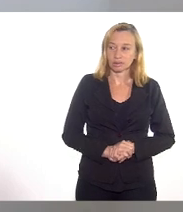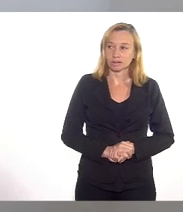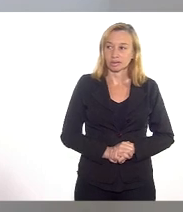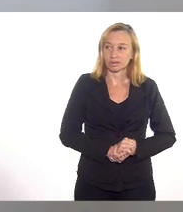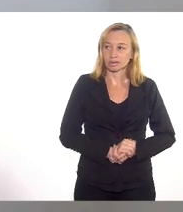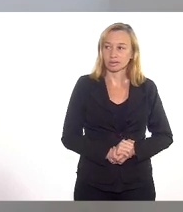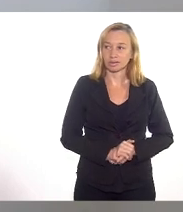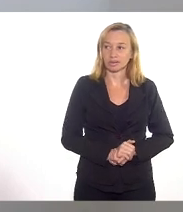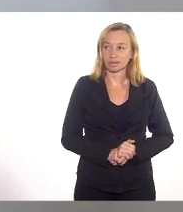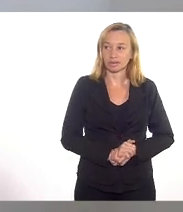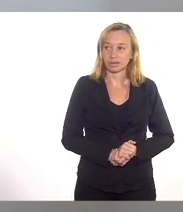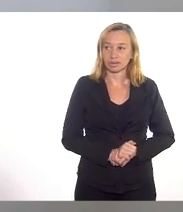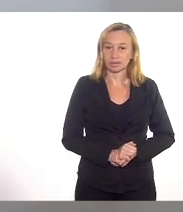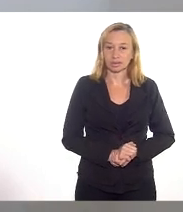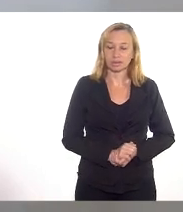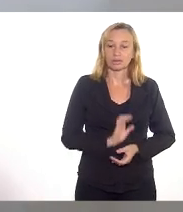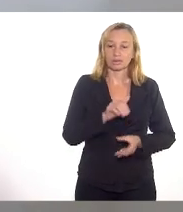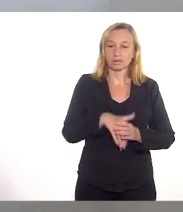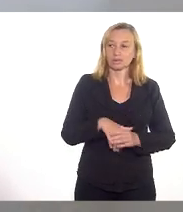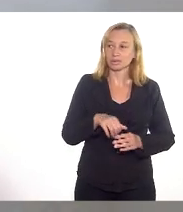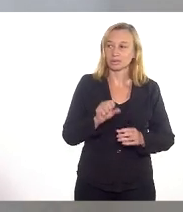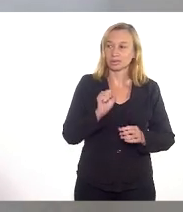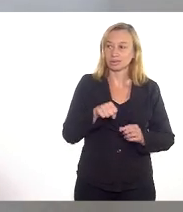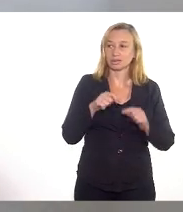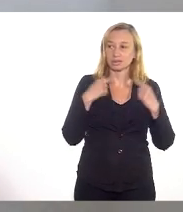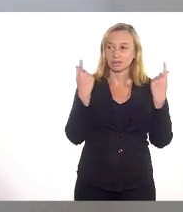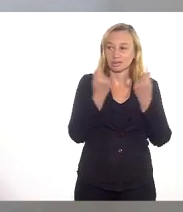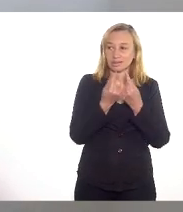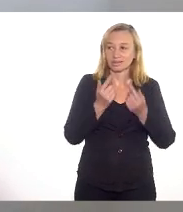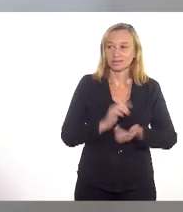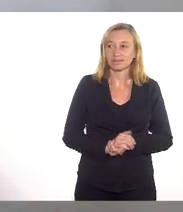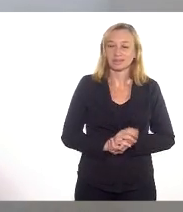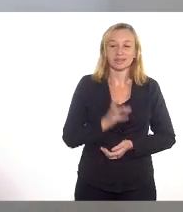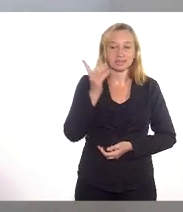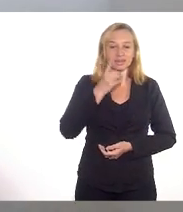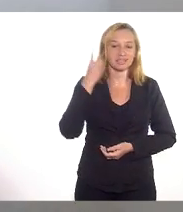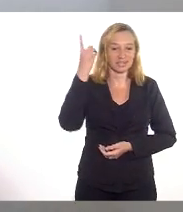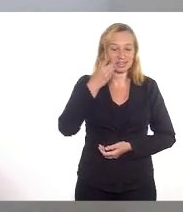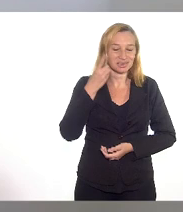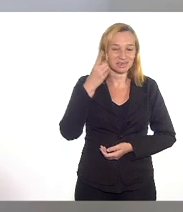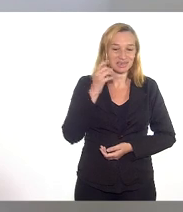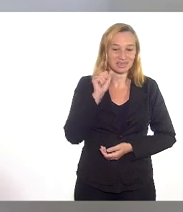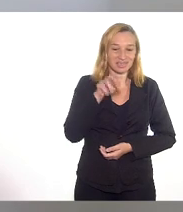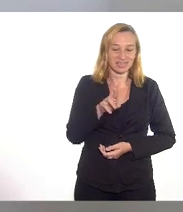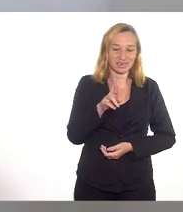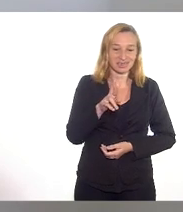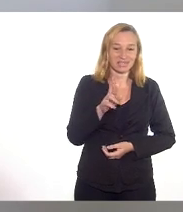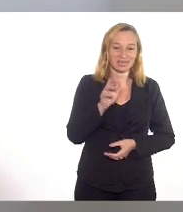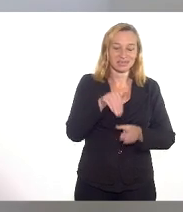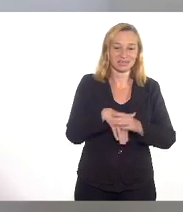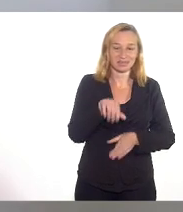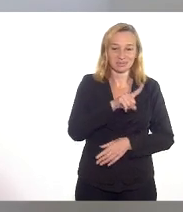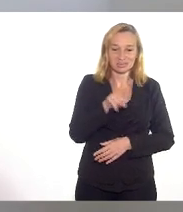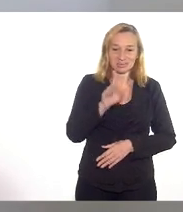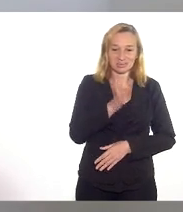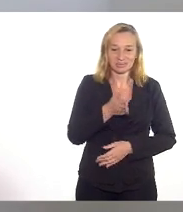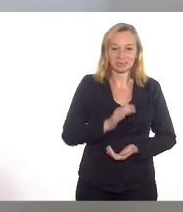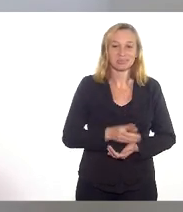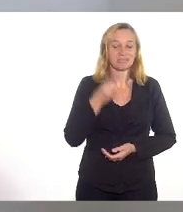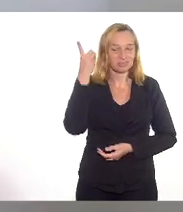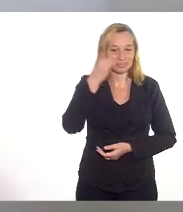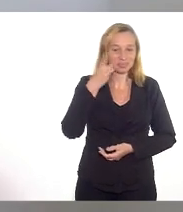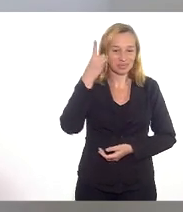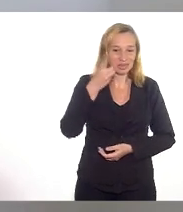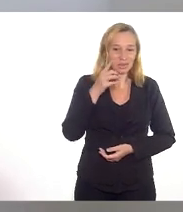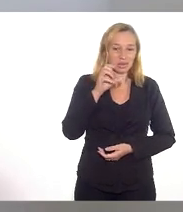Deputada Rosane Félix votou sim no grupo. Deputado Rosenberg Reis já votou não. Deputado